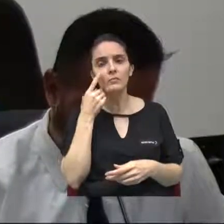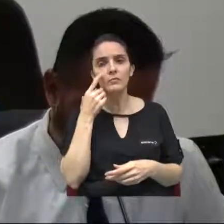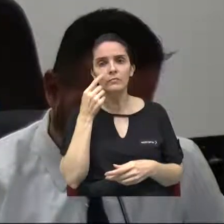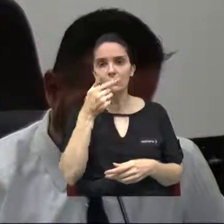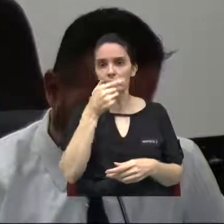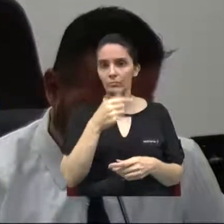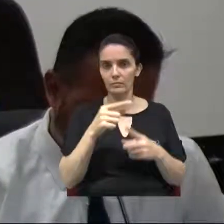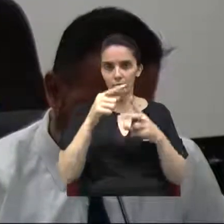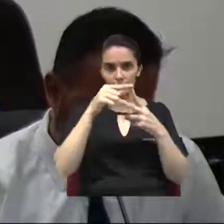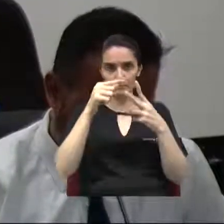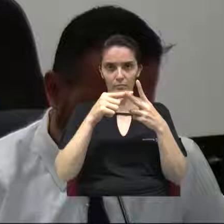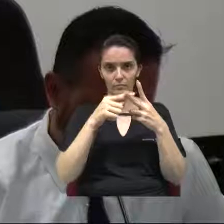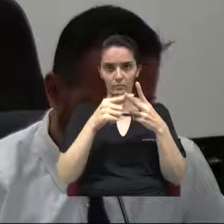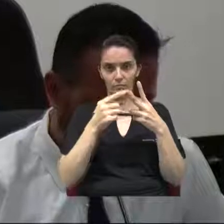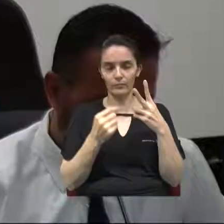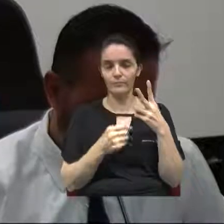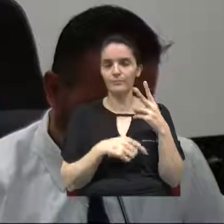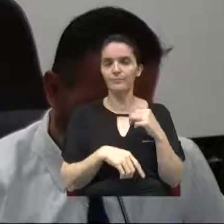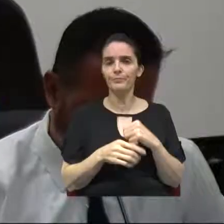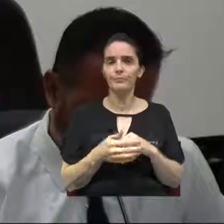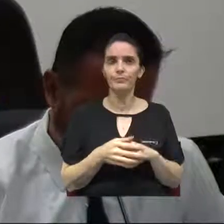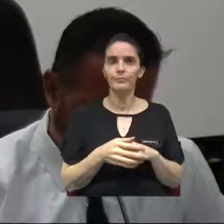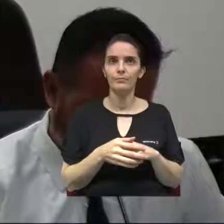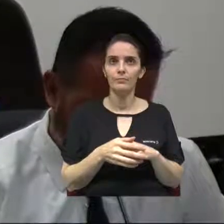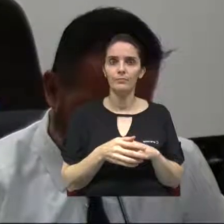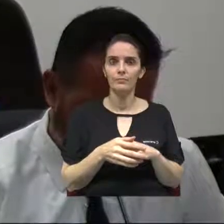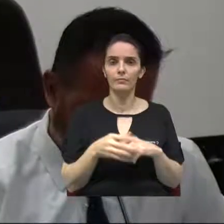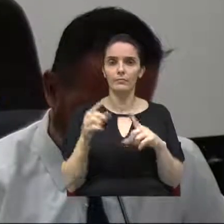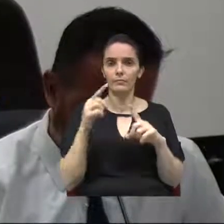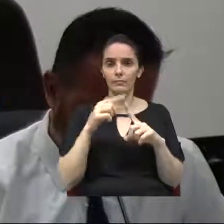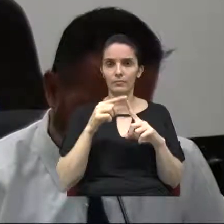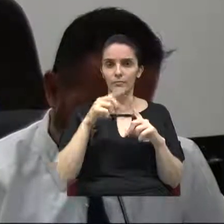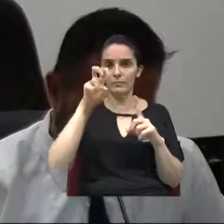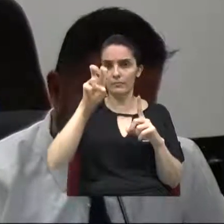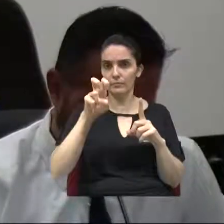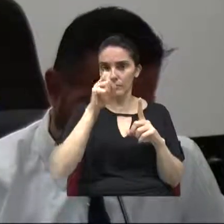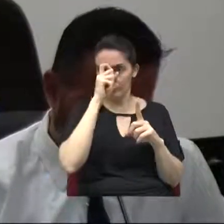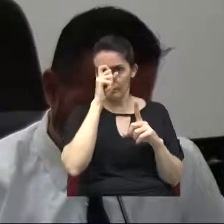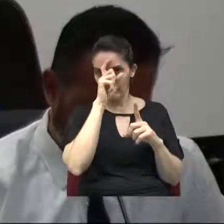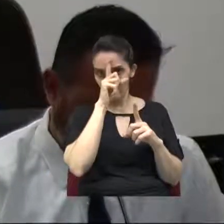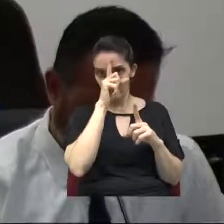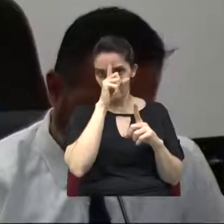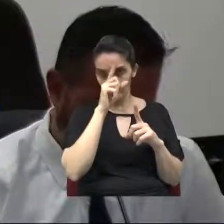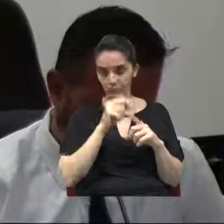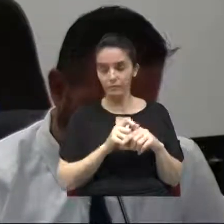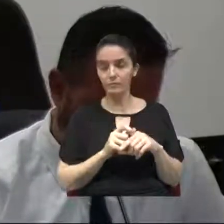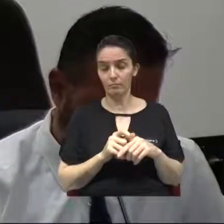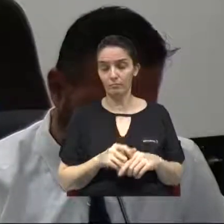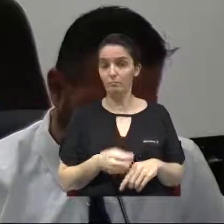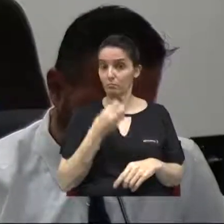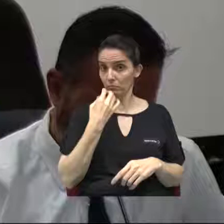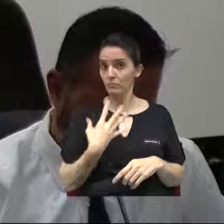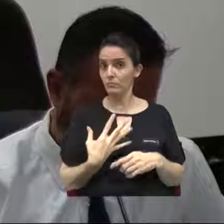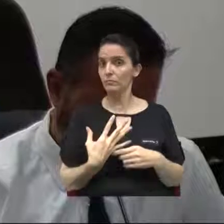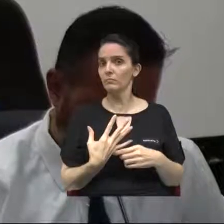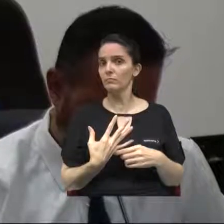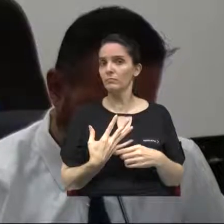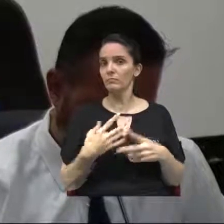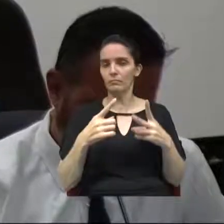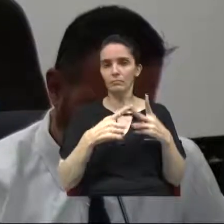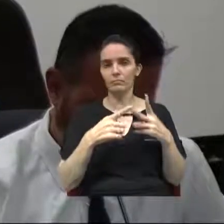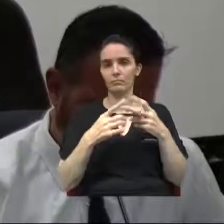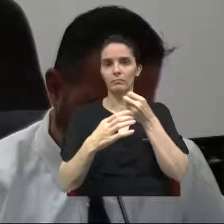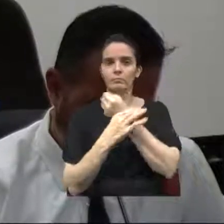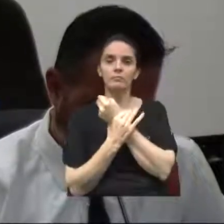fatores fundamentais. Lá tem 5 hospitais, funciona lá, e a questão da